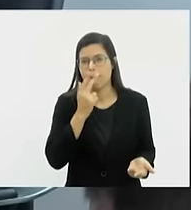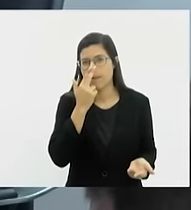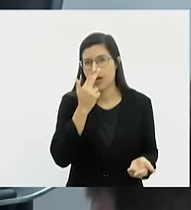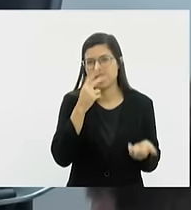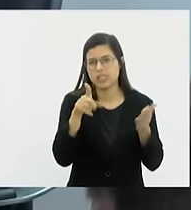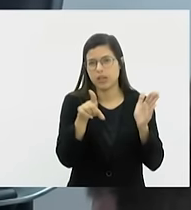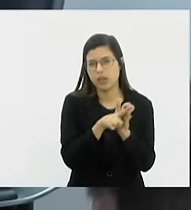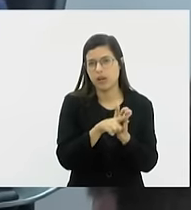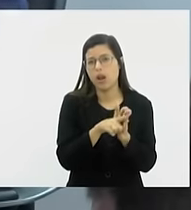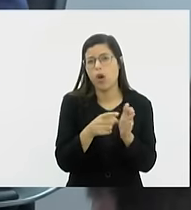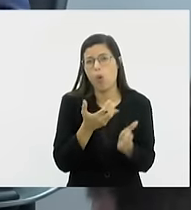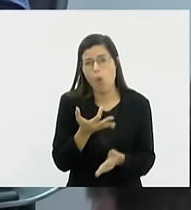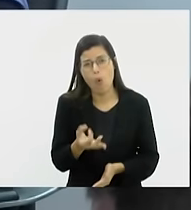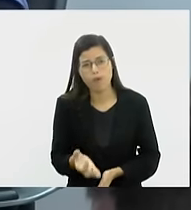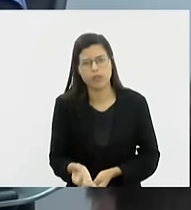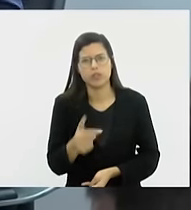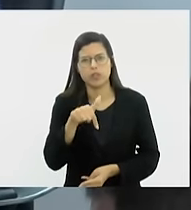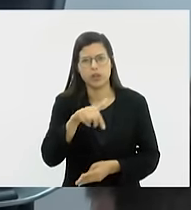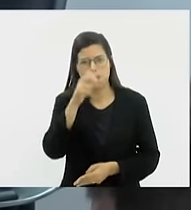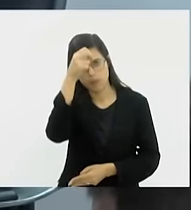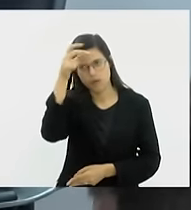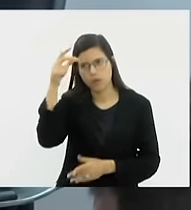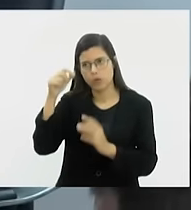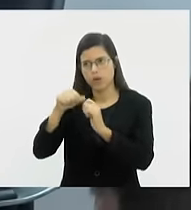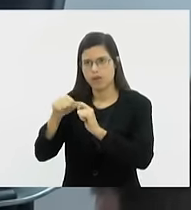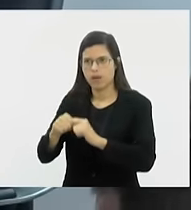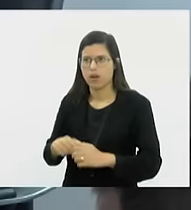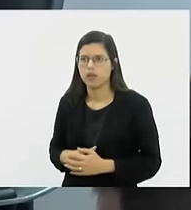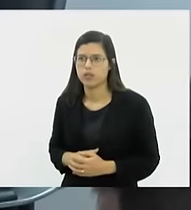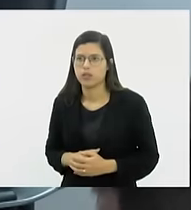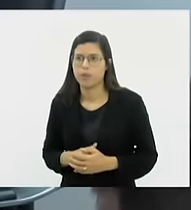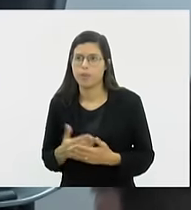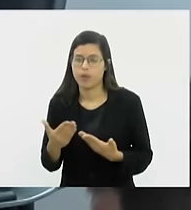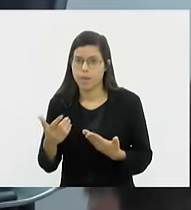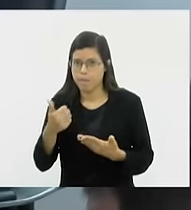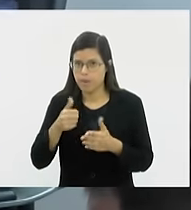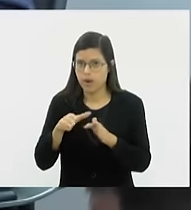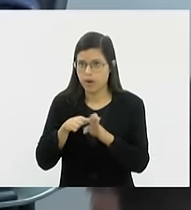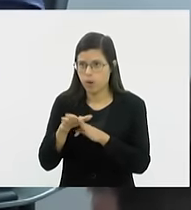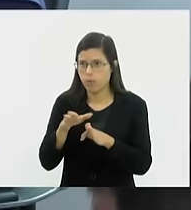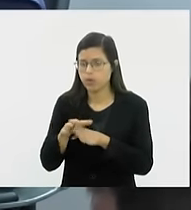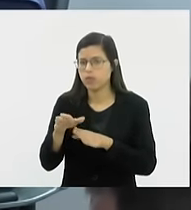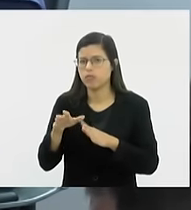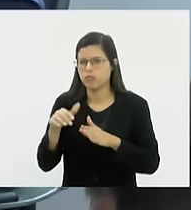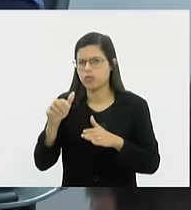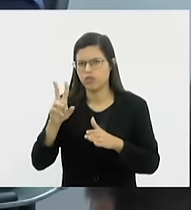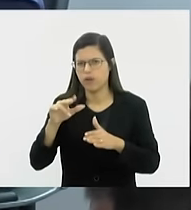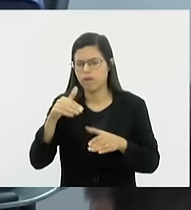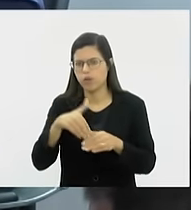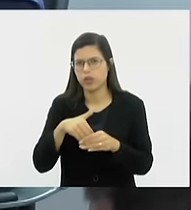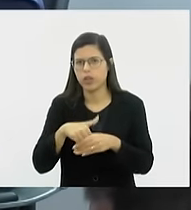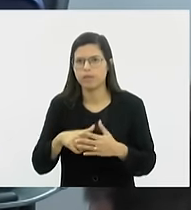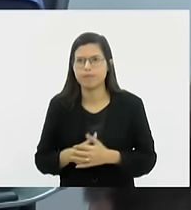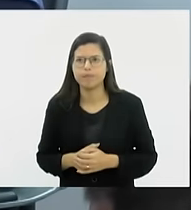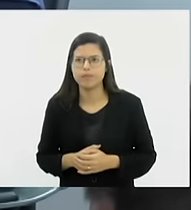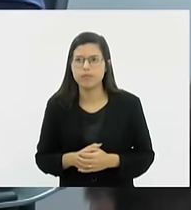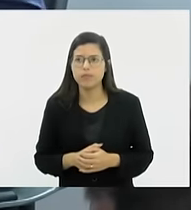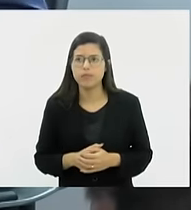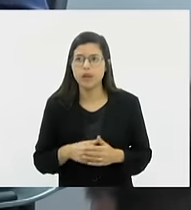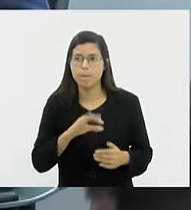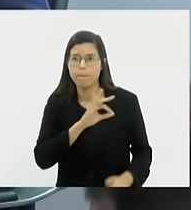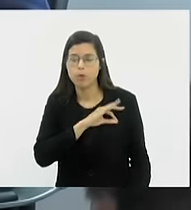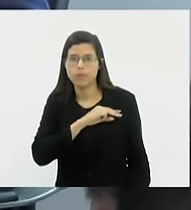uma covardia que a prefeitura vem fazendo. Então, a primeira recomendação que eu vou encaminhar, a gente vai deliberar, é que a Polícia Militar